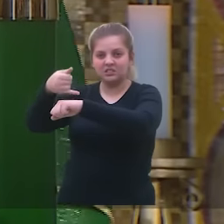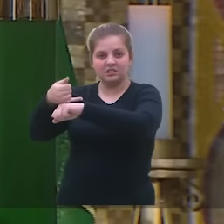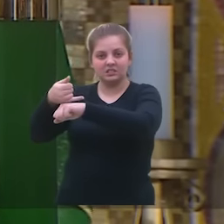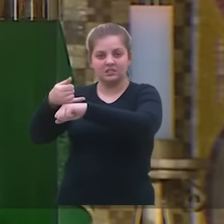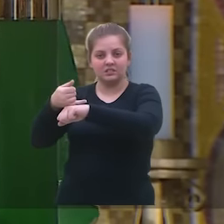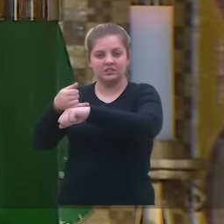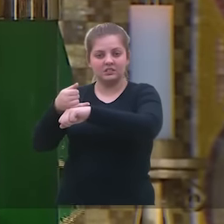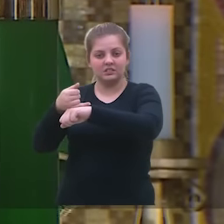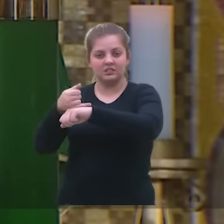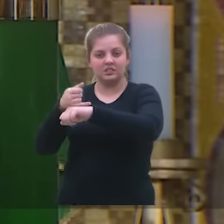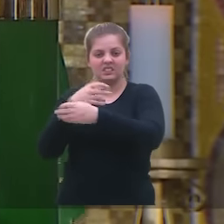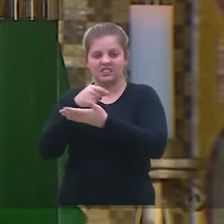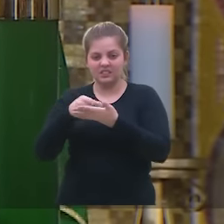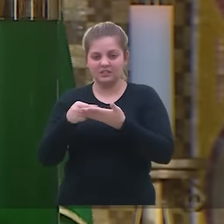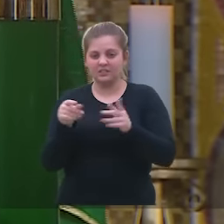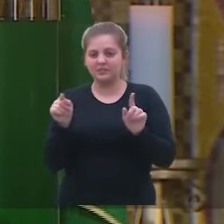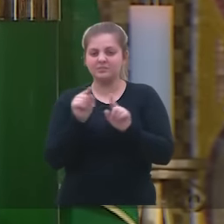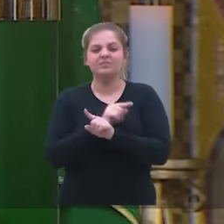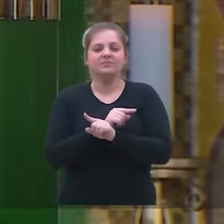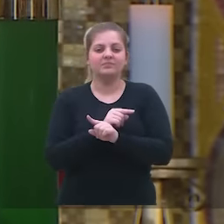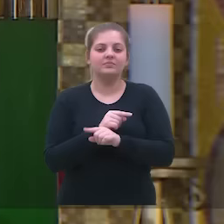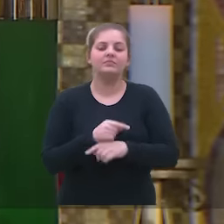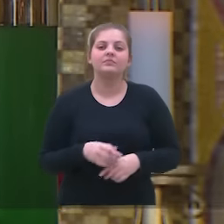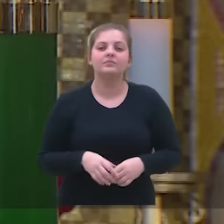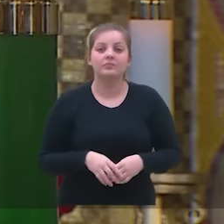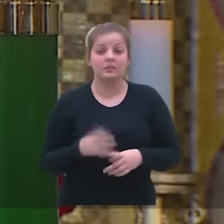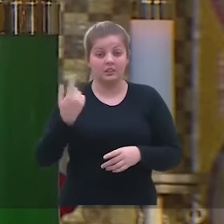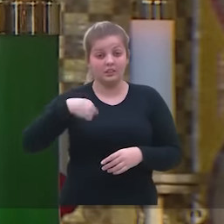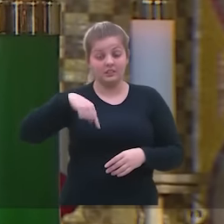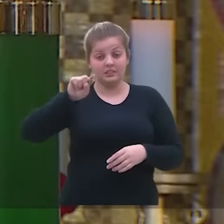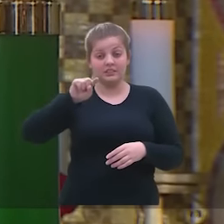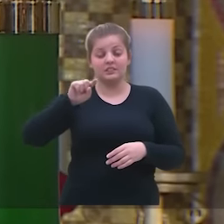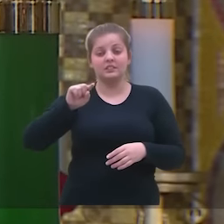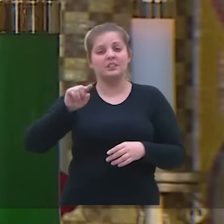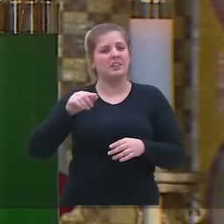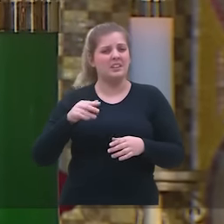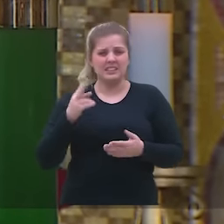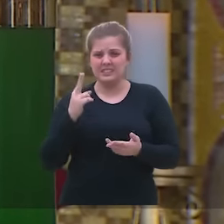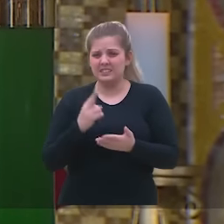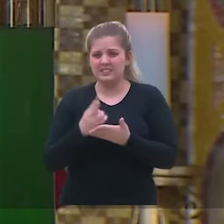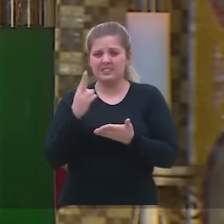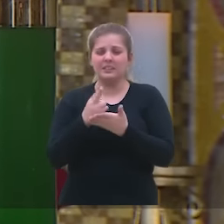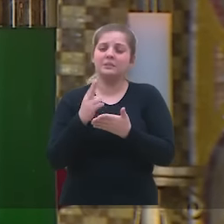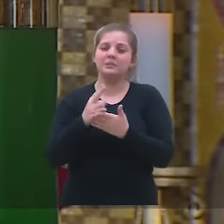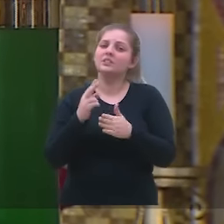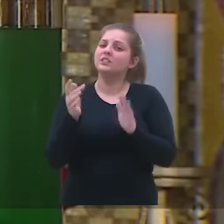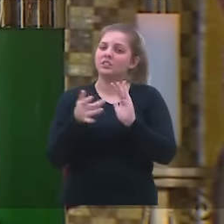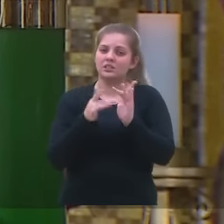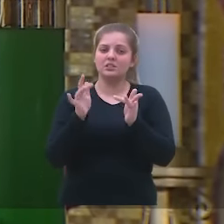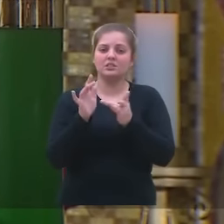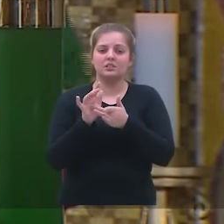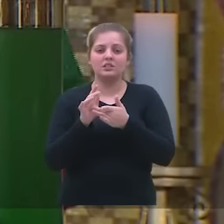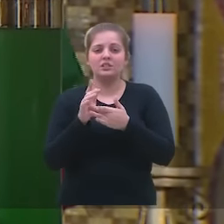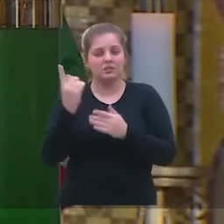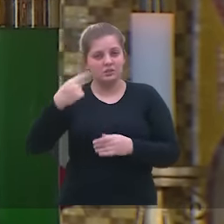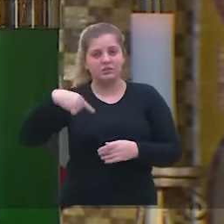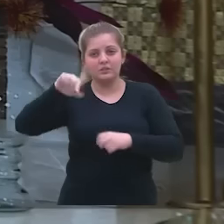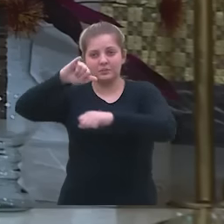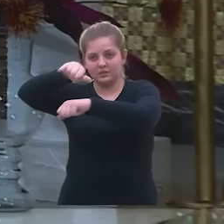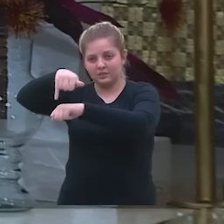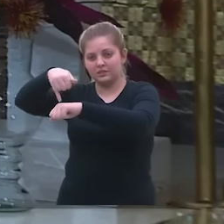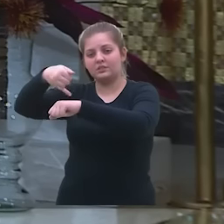ida simbólica porque várias vezes Jesus foi a Jerusalém foi com os pais foi em outras festas